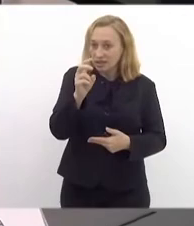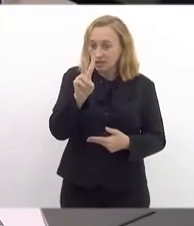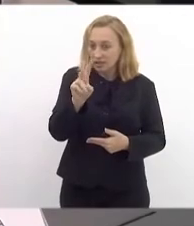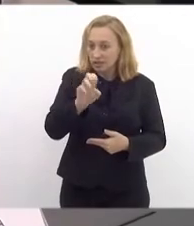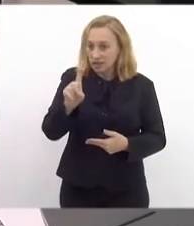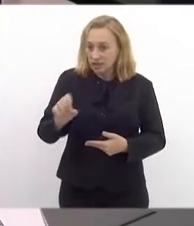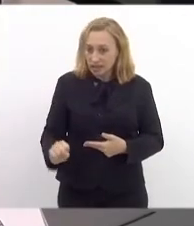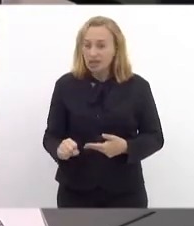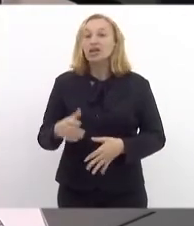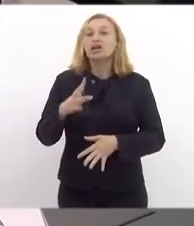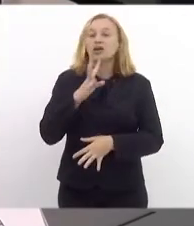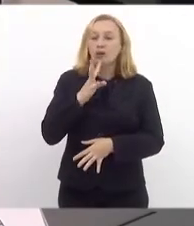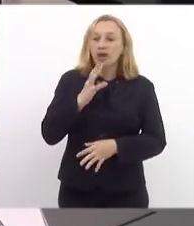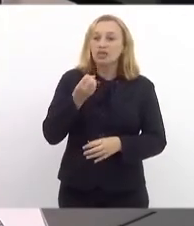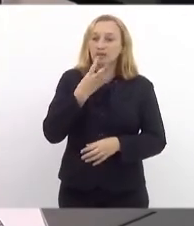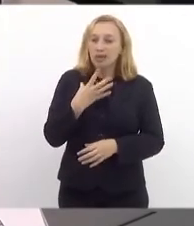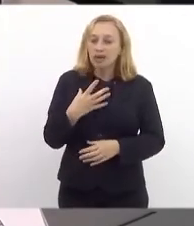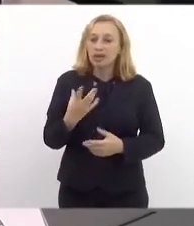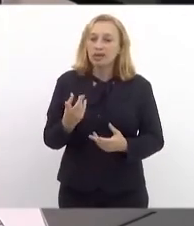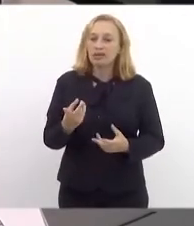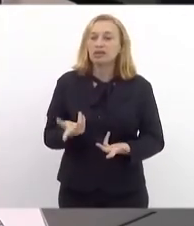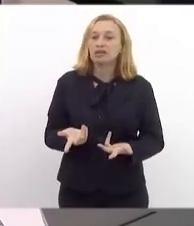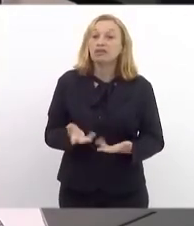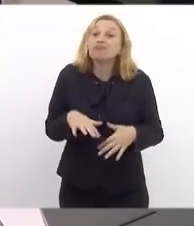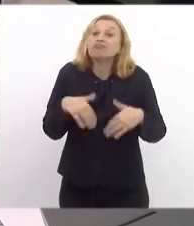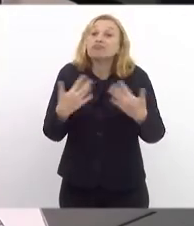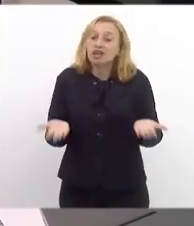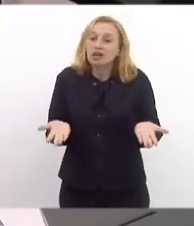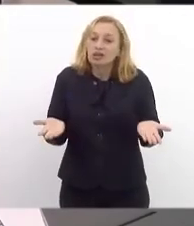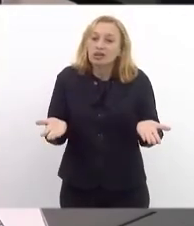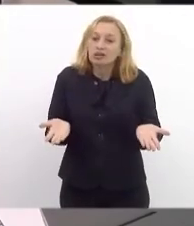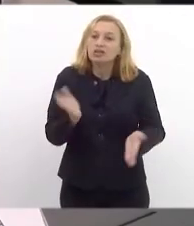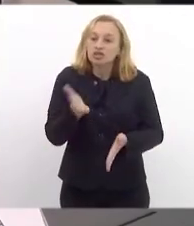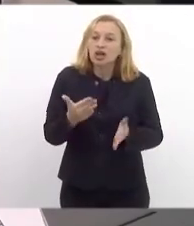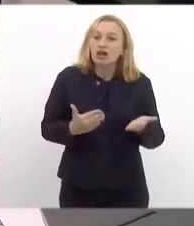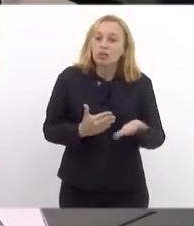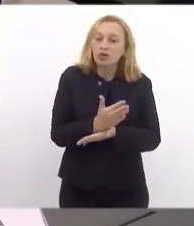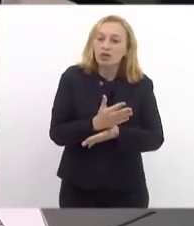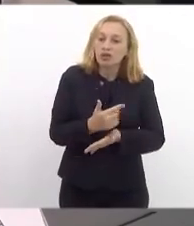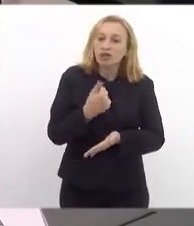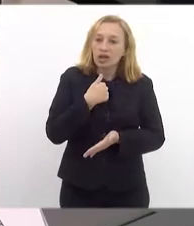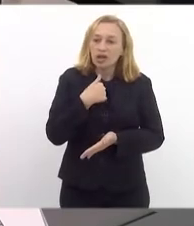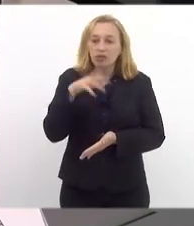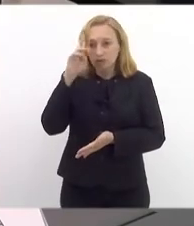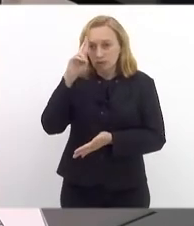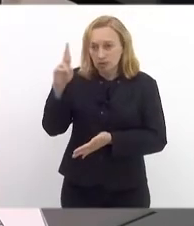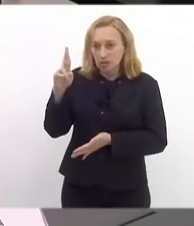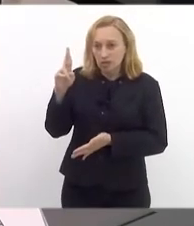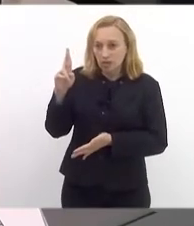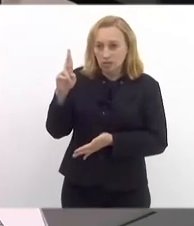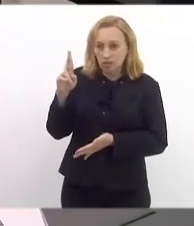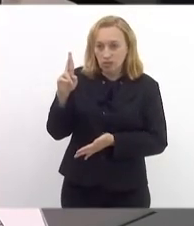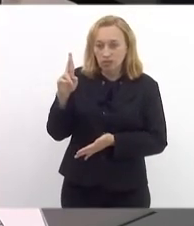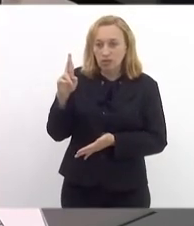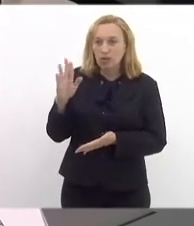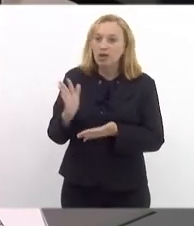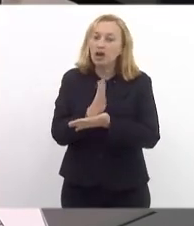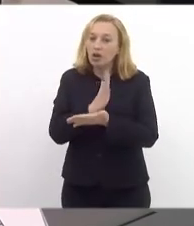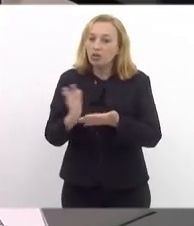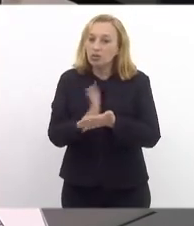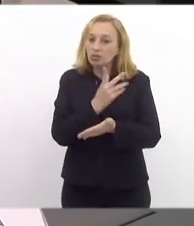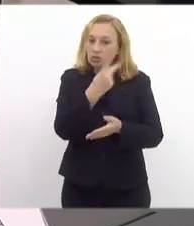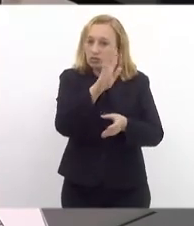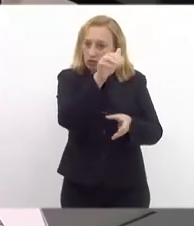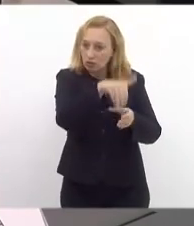conhece bem isso né então enfim já aprovamos eu e o senhor aqui algumas até com